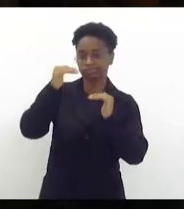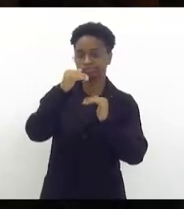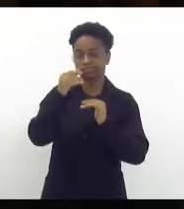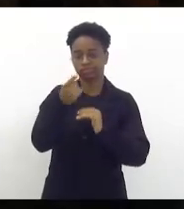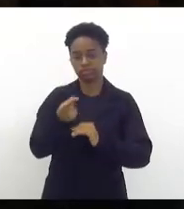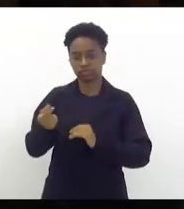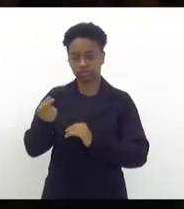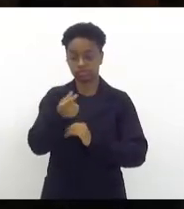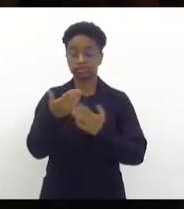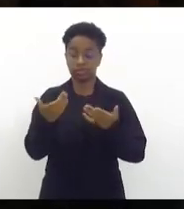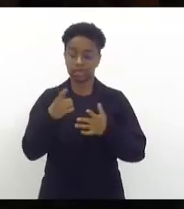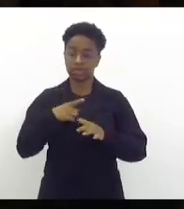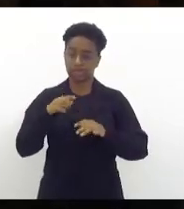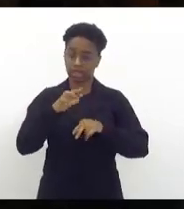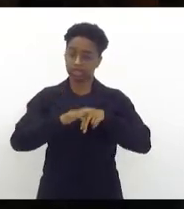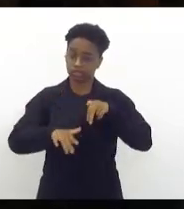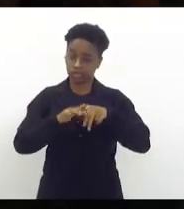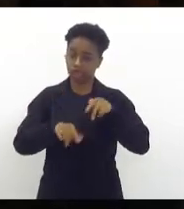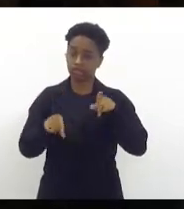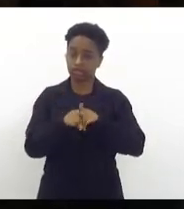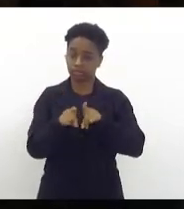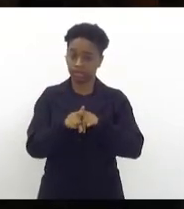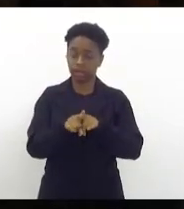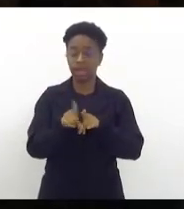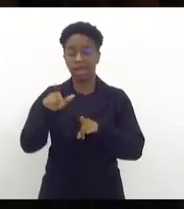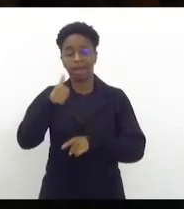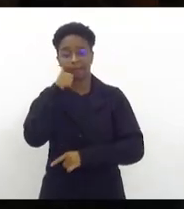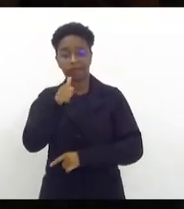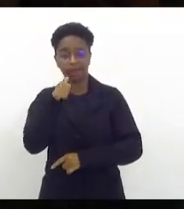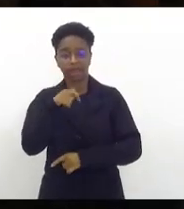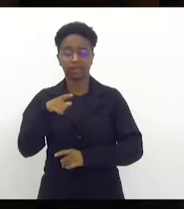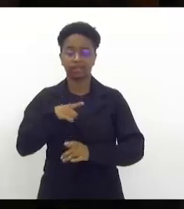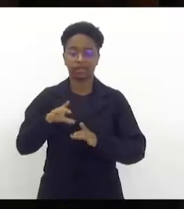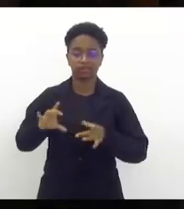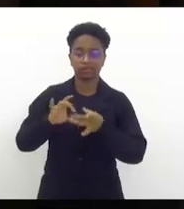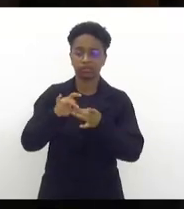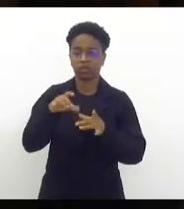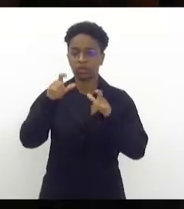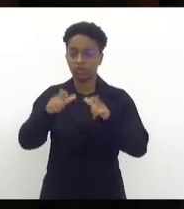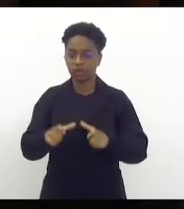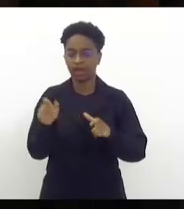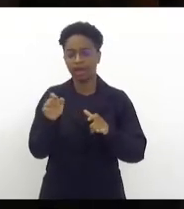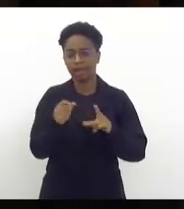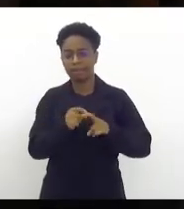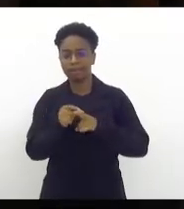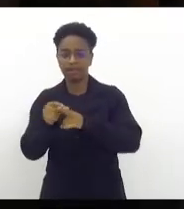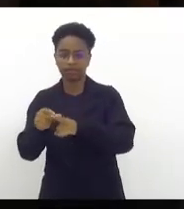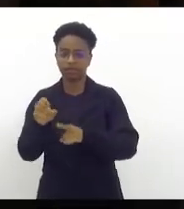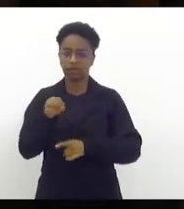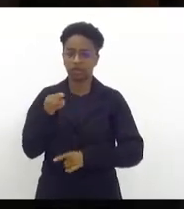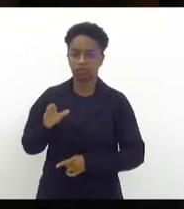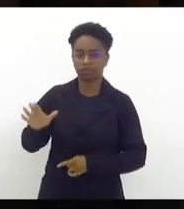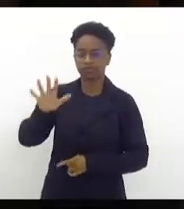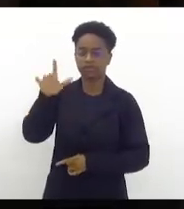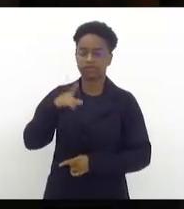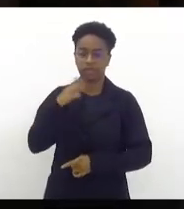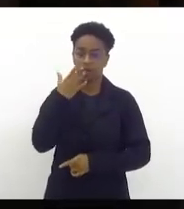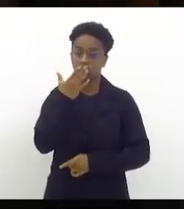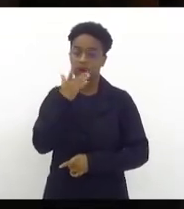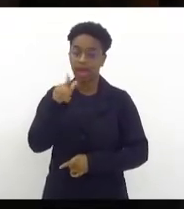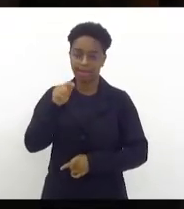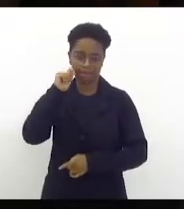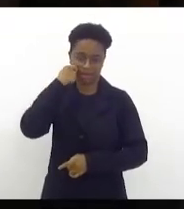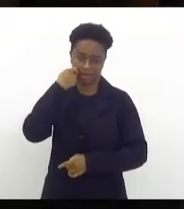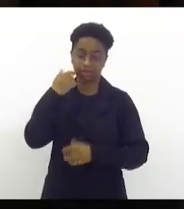tem gênero, é uma mulher, tem território, é uma favela, é uma periferia, tem uma cor, é a cor preta.